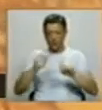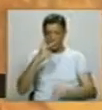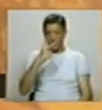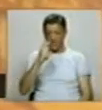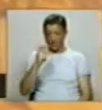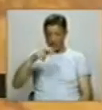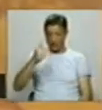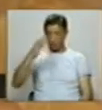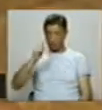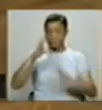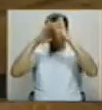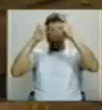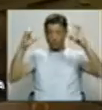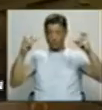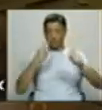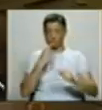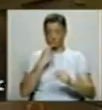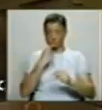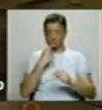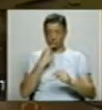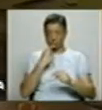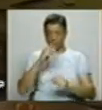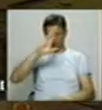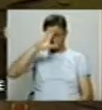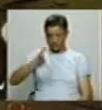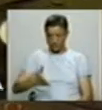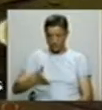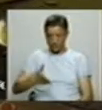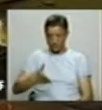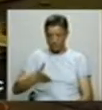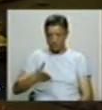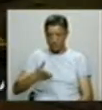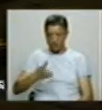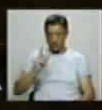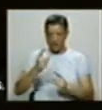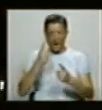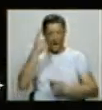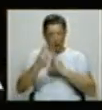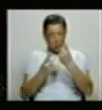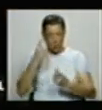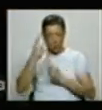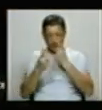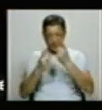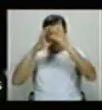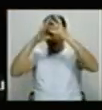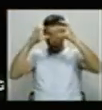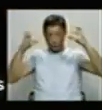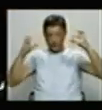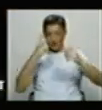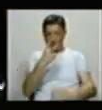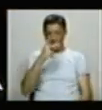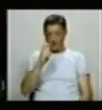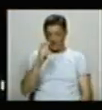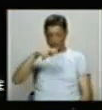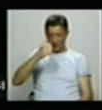que ir até às nuvens. E olha, nas nuvens nós já sabemos há muito, muito tempo que há manchas. Há algumas manchas nas nuvens de Vênus,